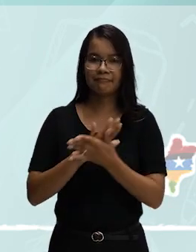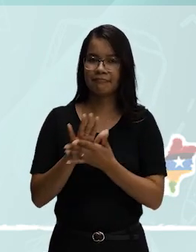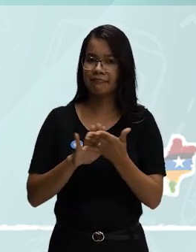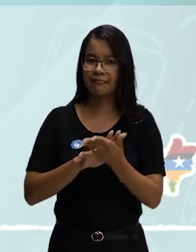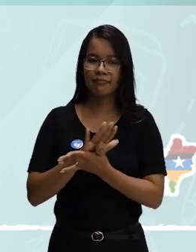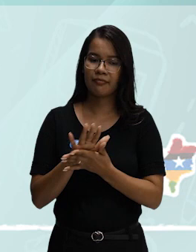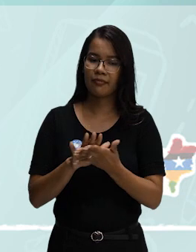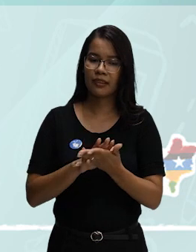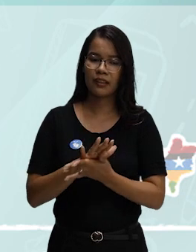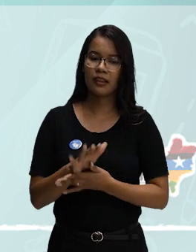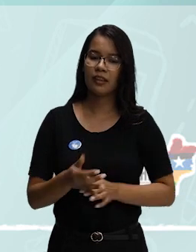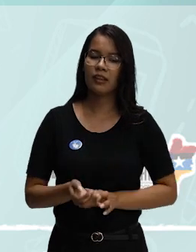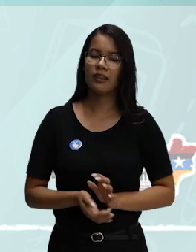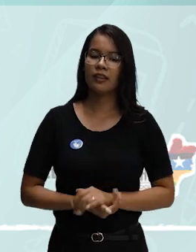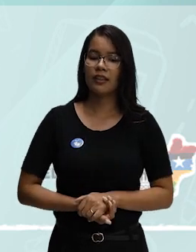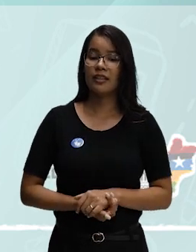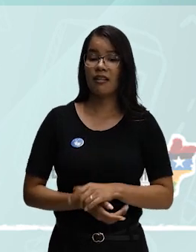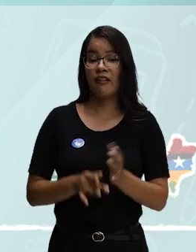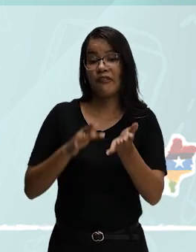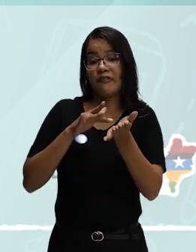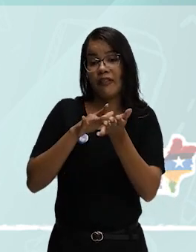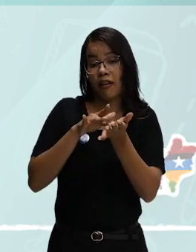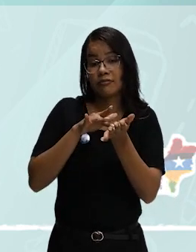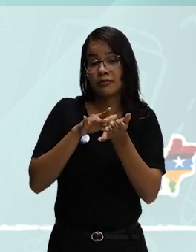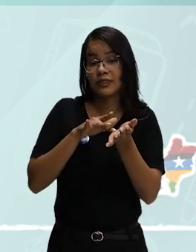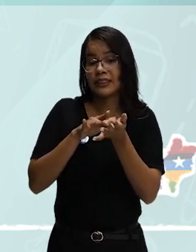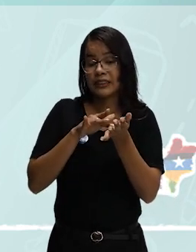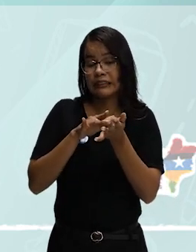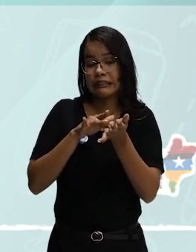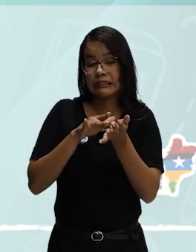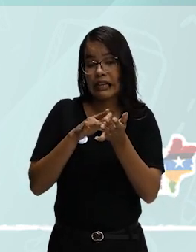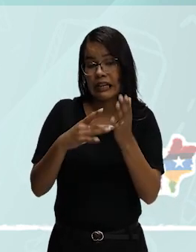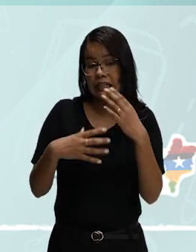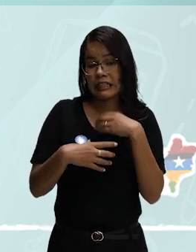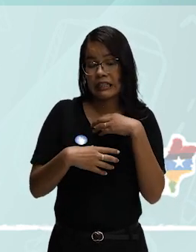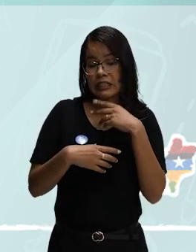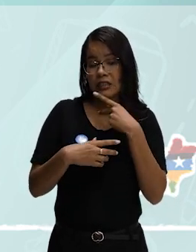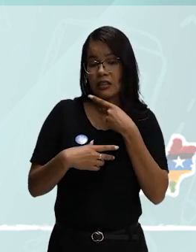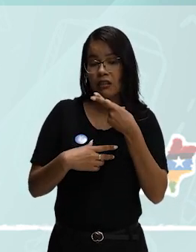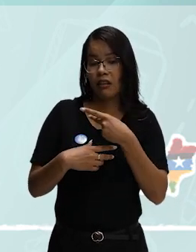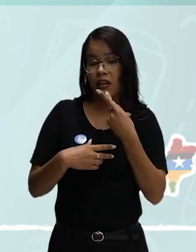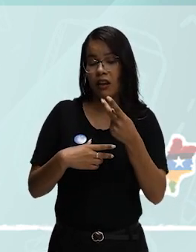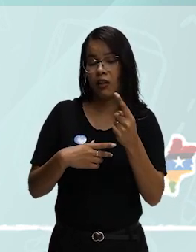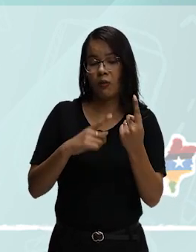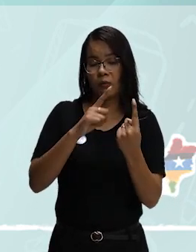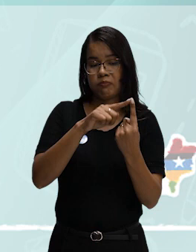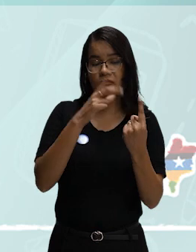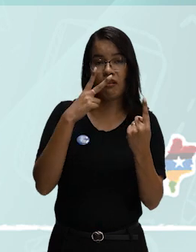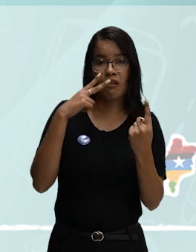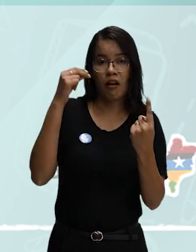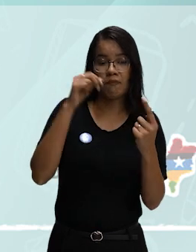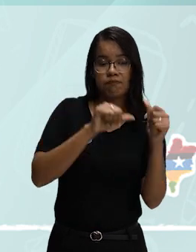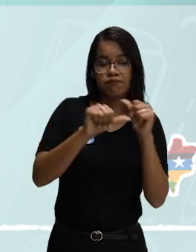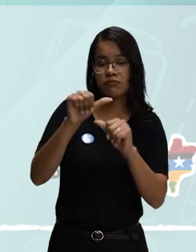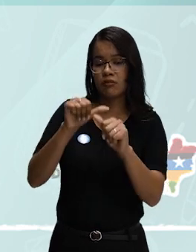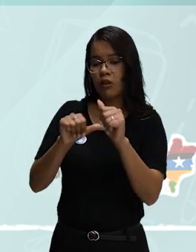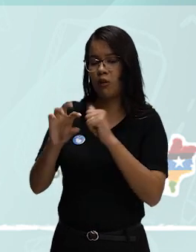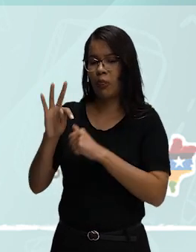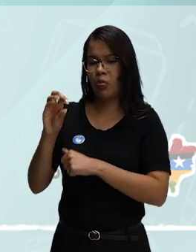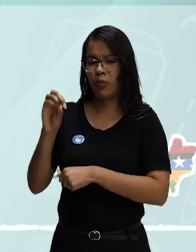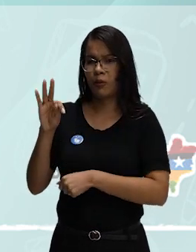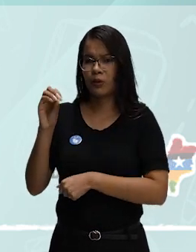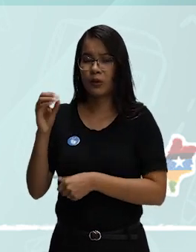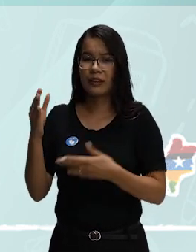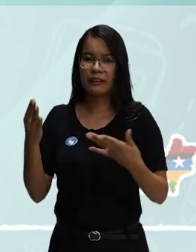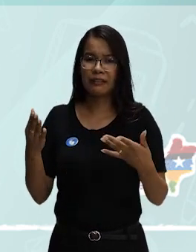do bichano fizeram um totó, um escaravelho ou um amontoado de cubos transparentes. Então, ele aqui condena, se